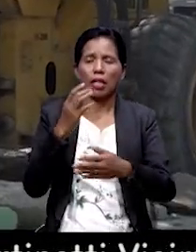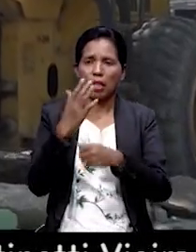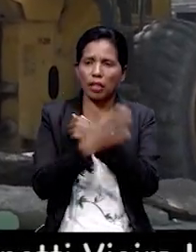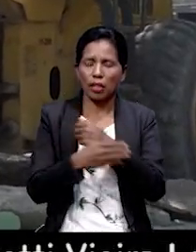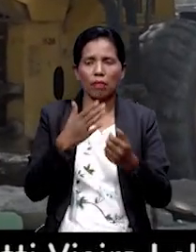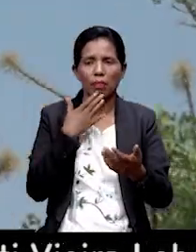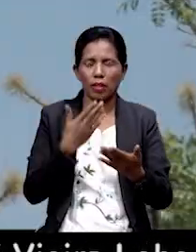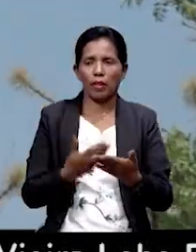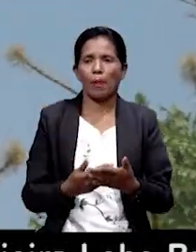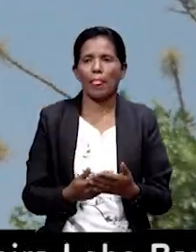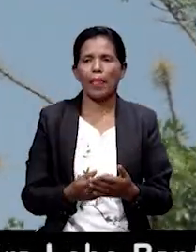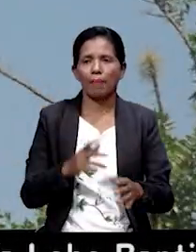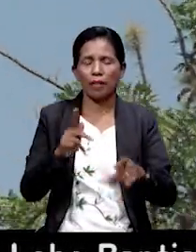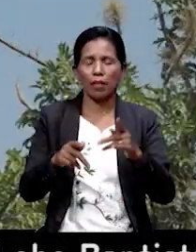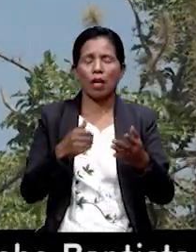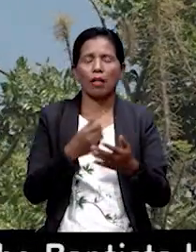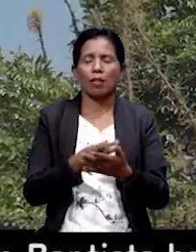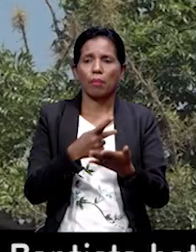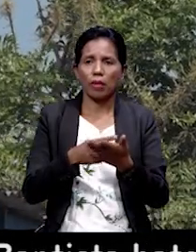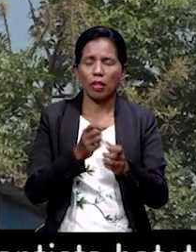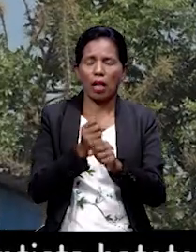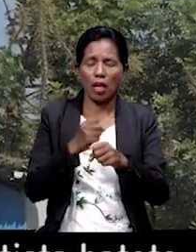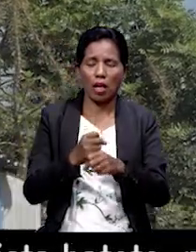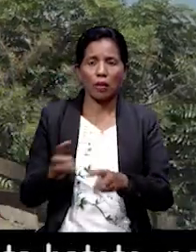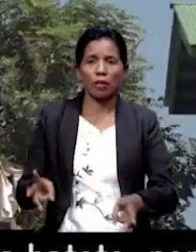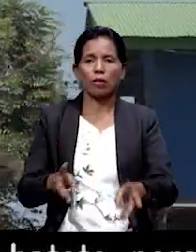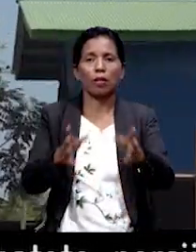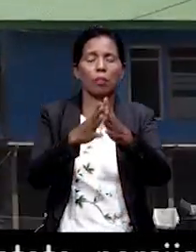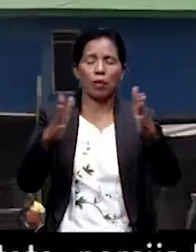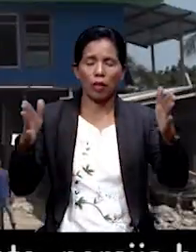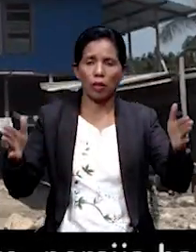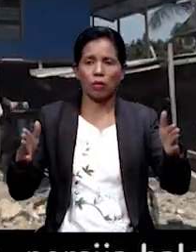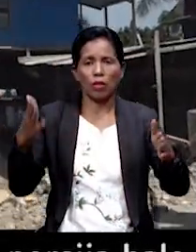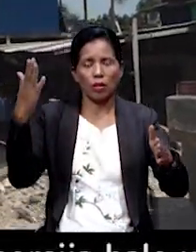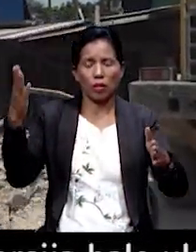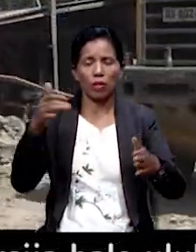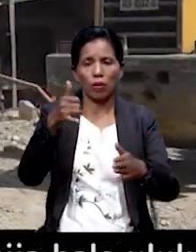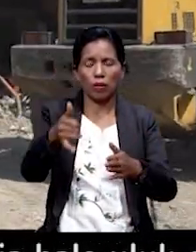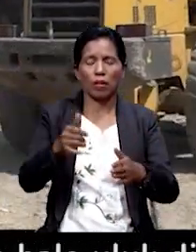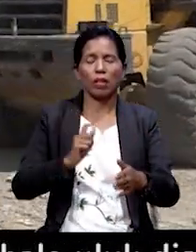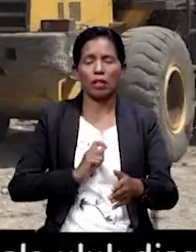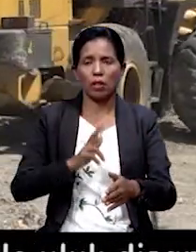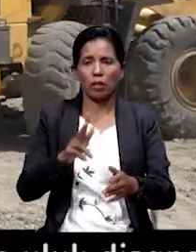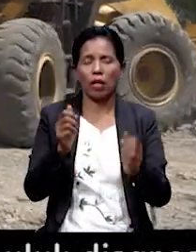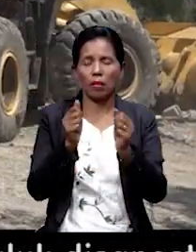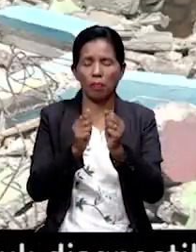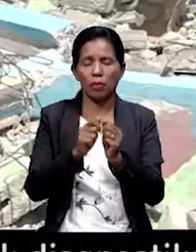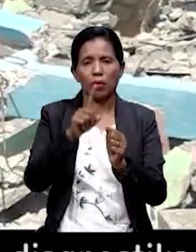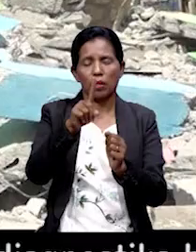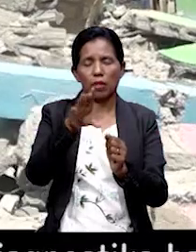uma kain nebe afetado ba projeto haluan estrada direção rotunda presidente Nicolau Lobato toiha uma ada tasitolu hamutuk atau sidahat